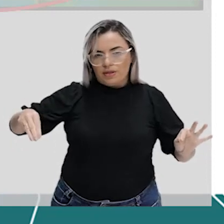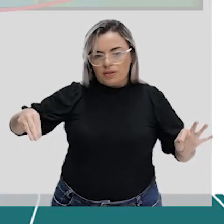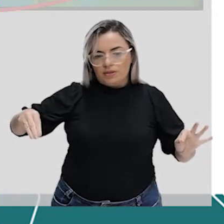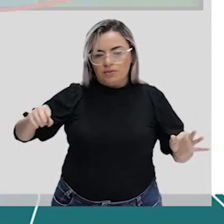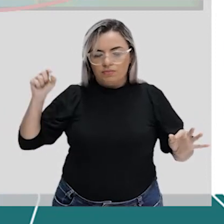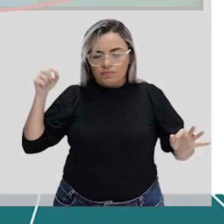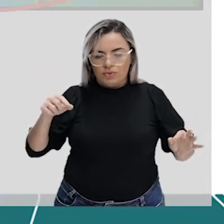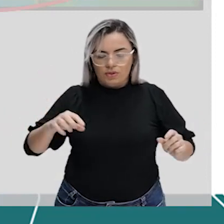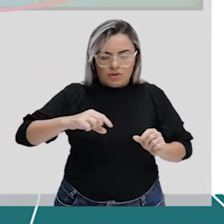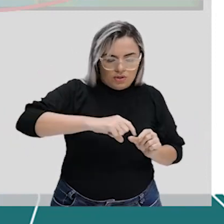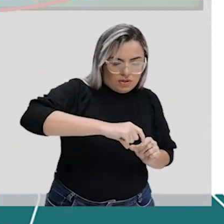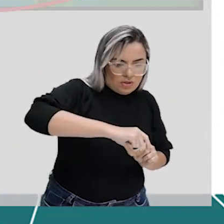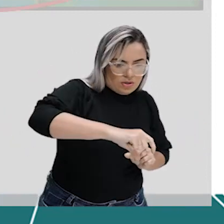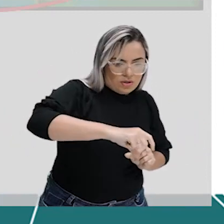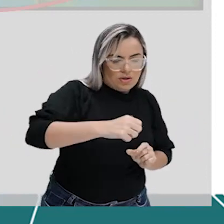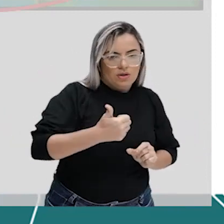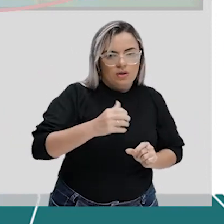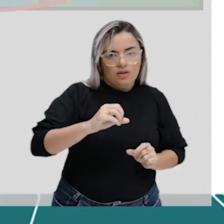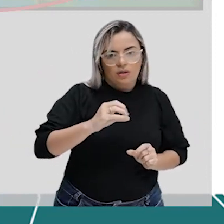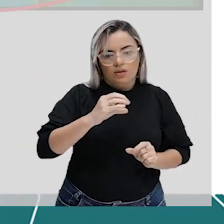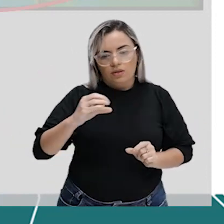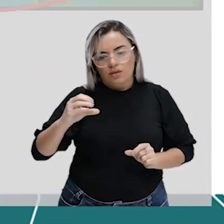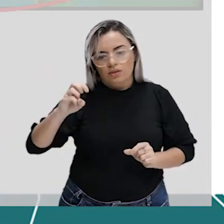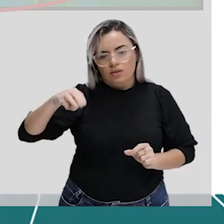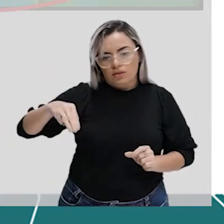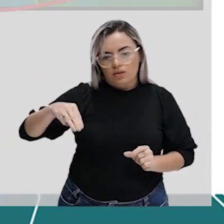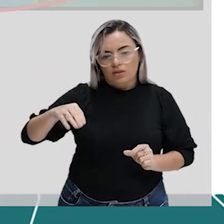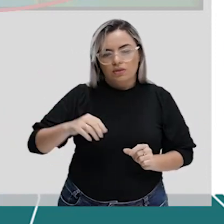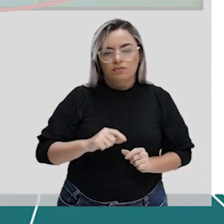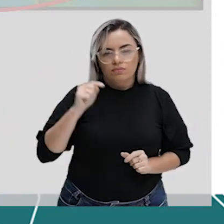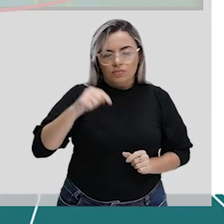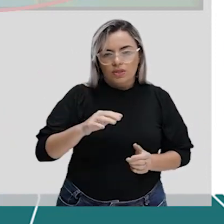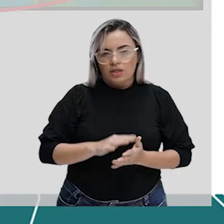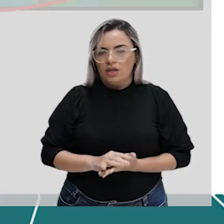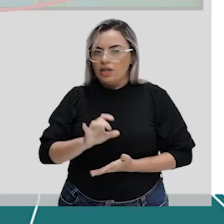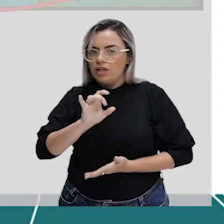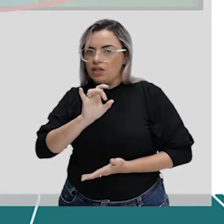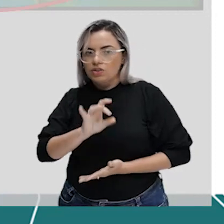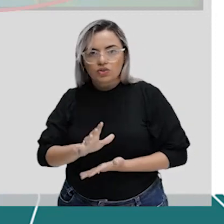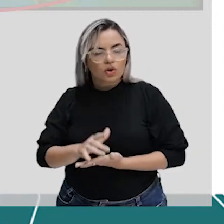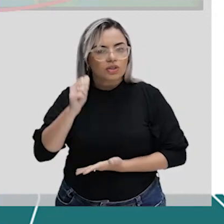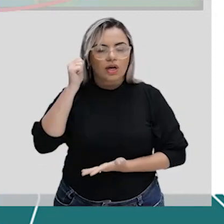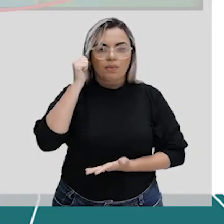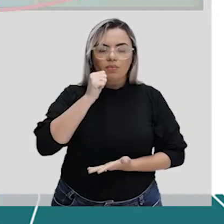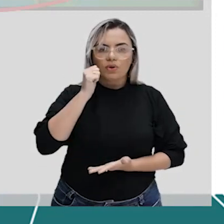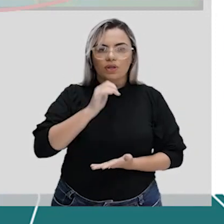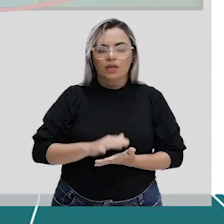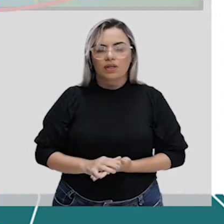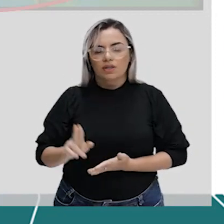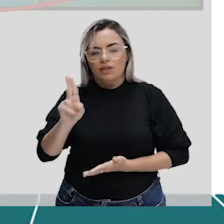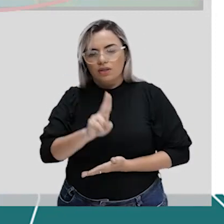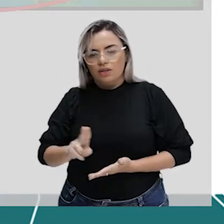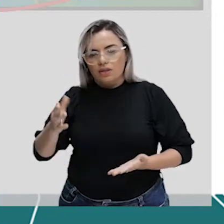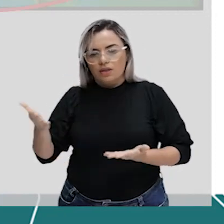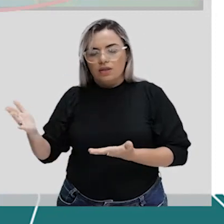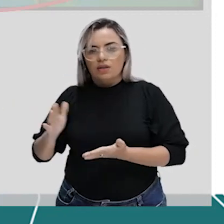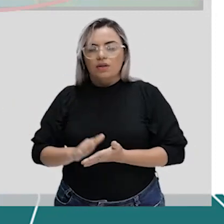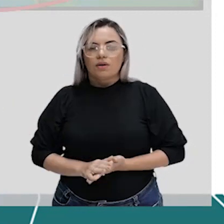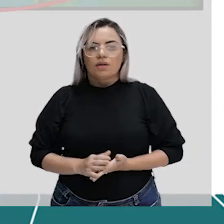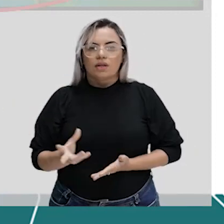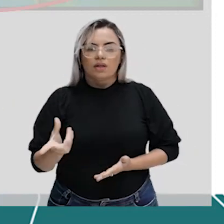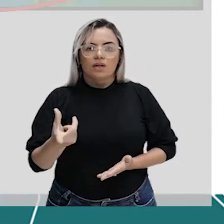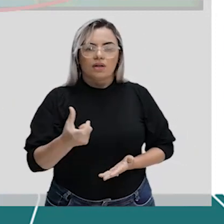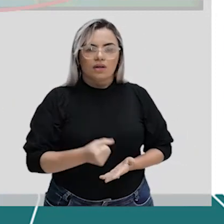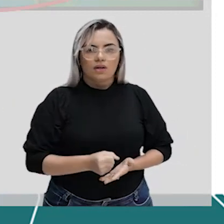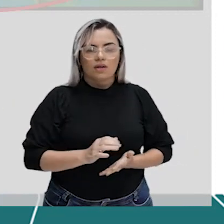é um aparelho que é exclusivamente feminino. Falei para vocês ainda há pouco das capacidades físicas e é